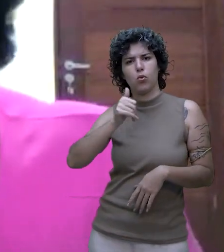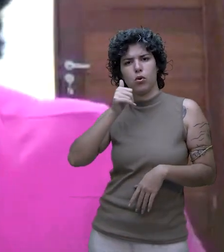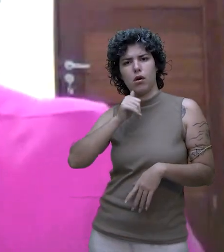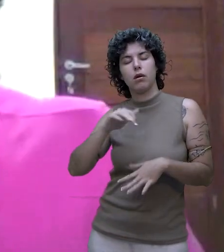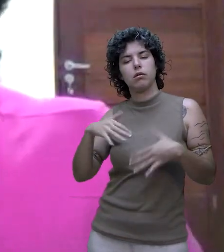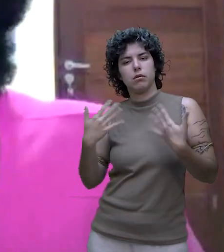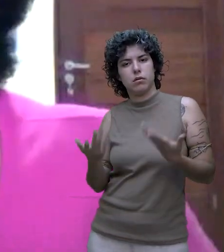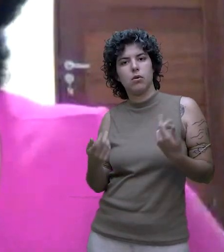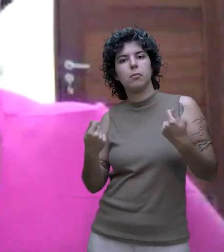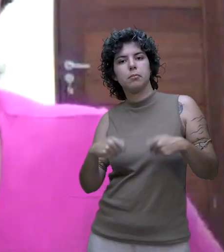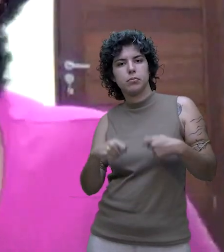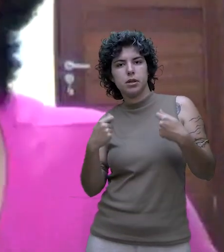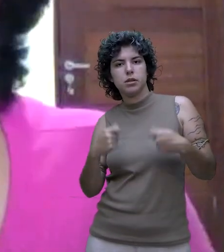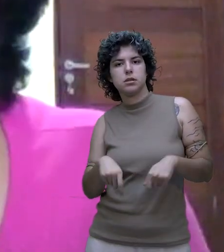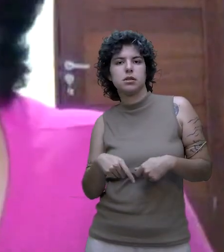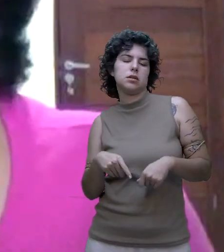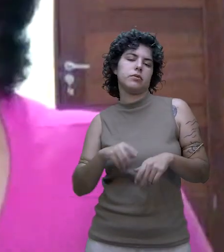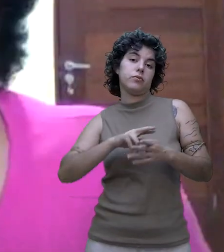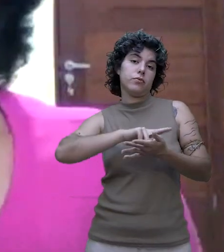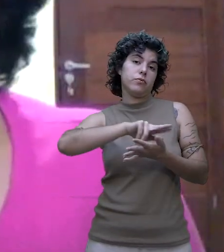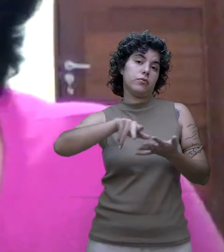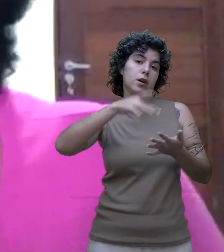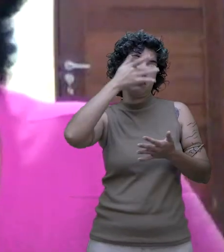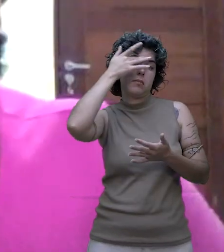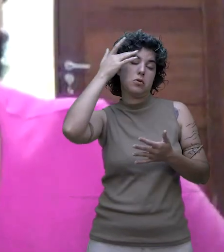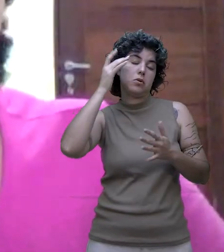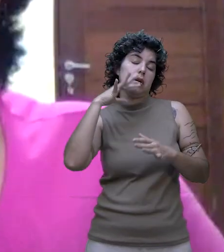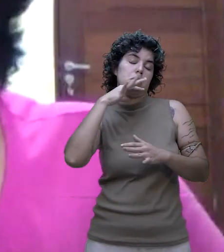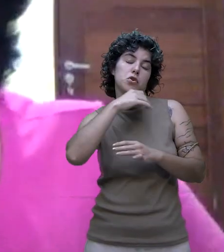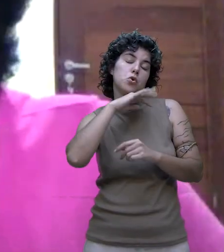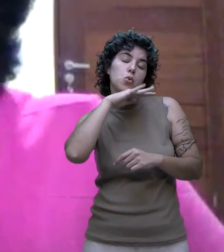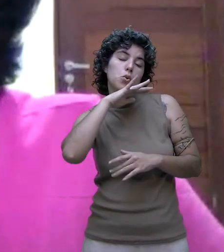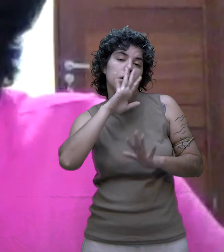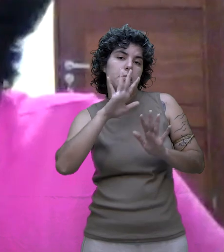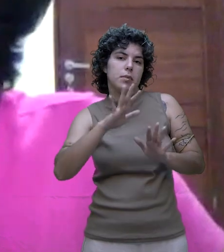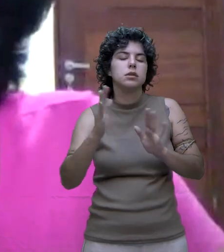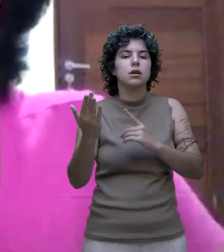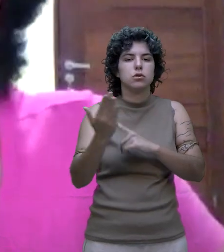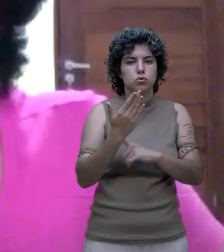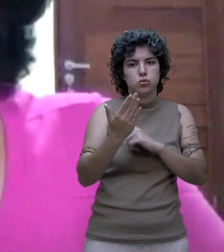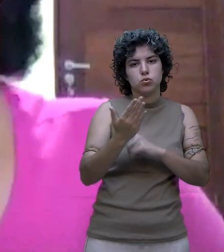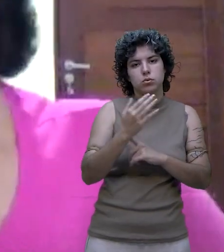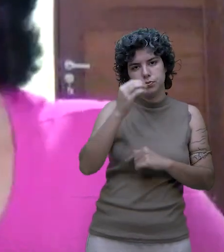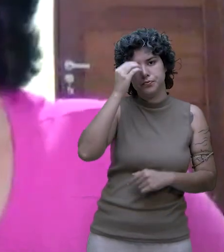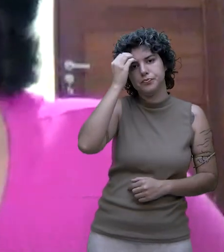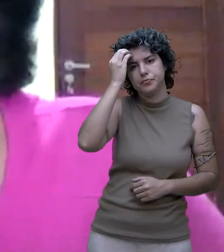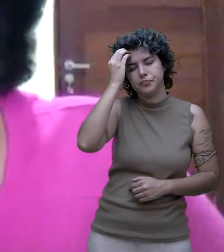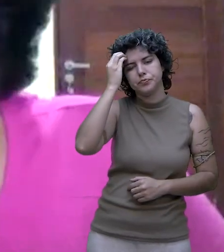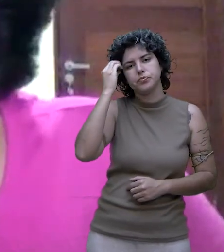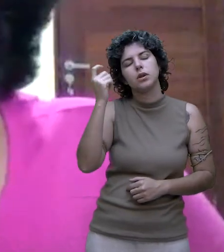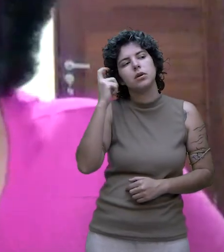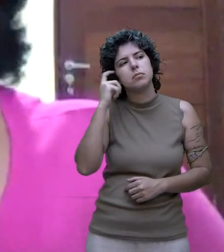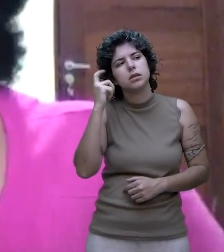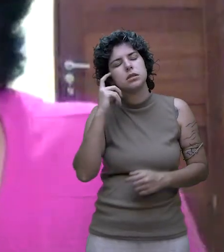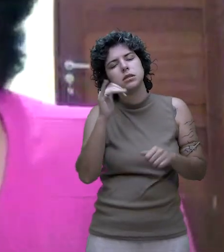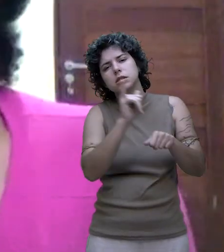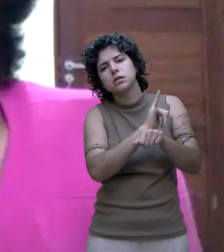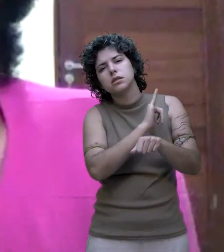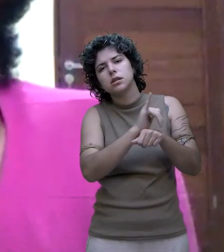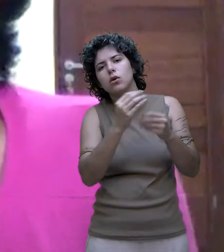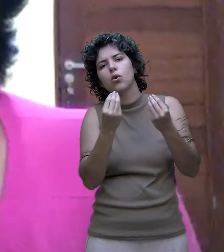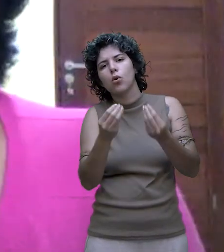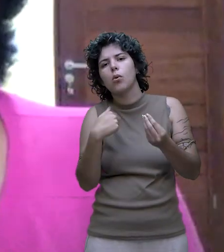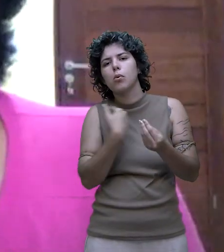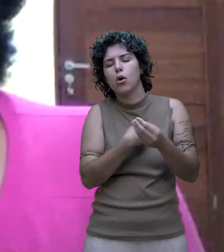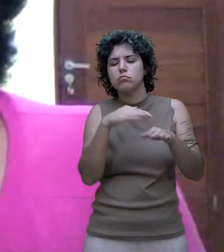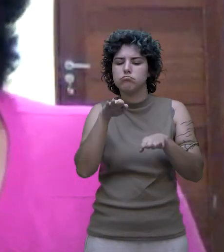muita gente achou ruim por conta disso, mas aí já ajuda também pensar nessas possibilidades da gente também estar de igual